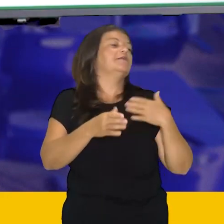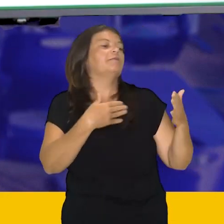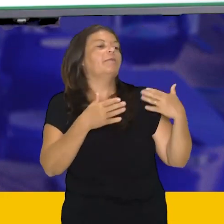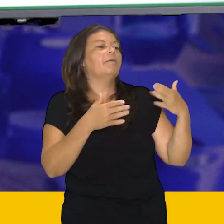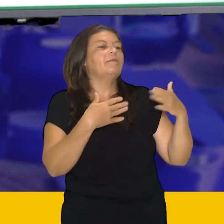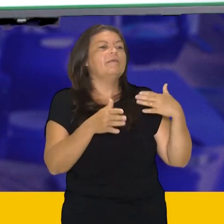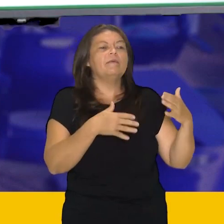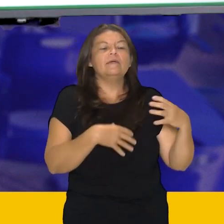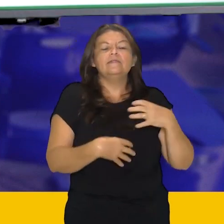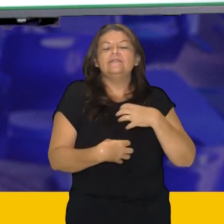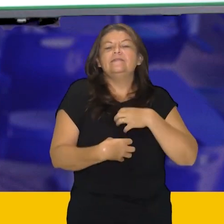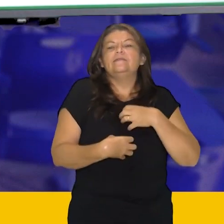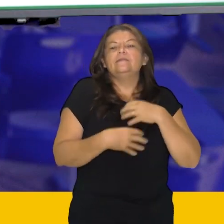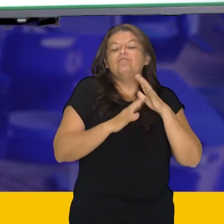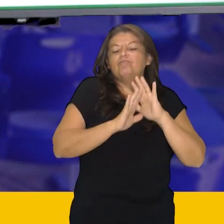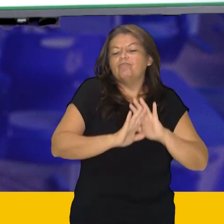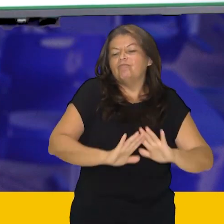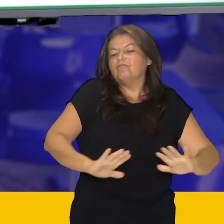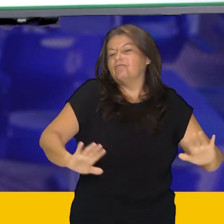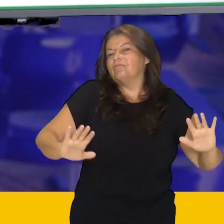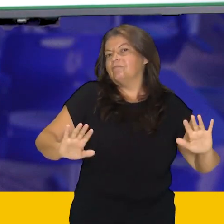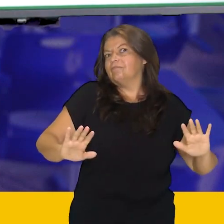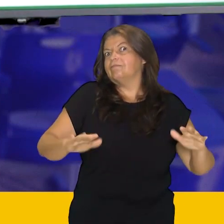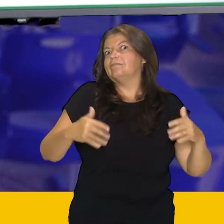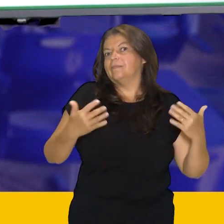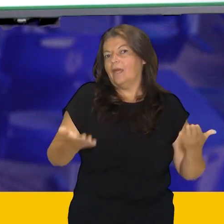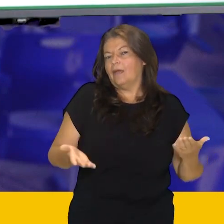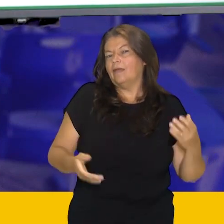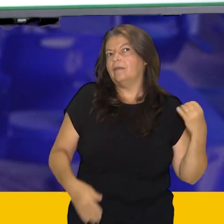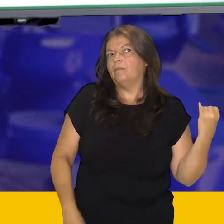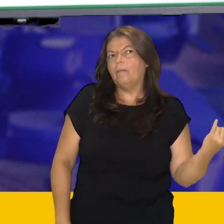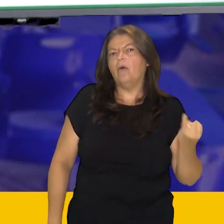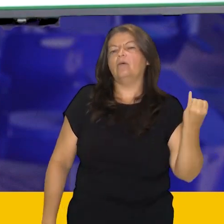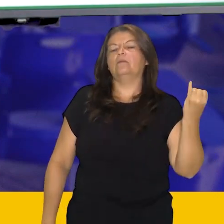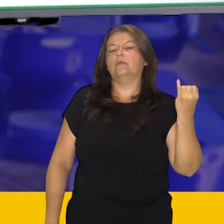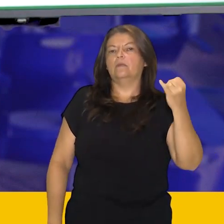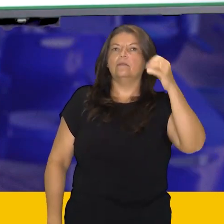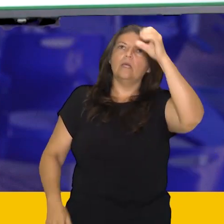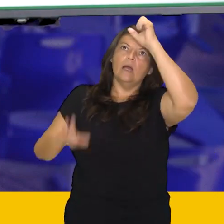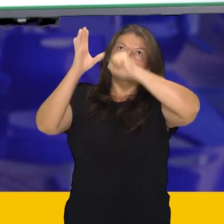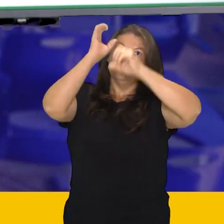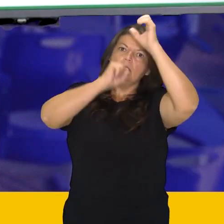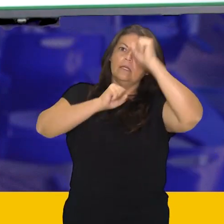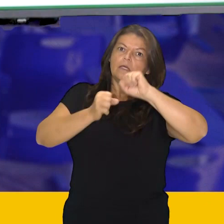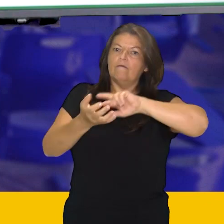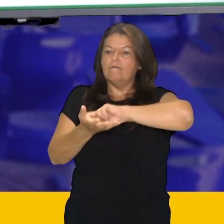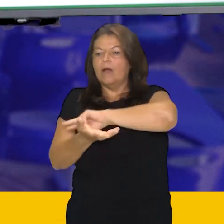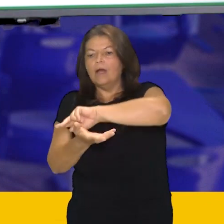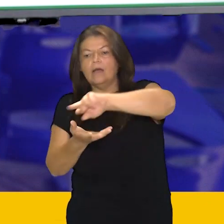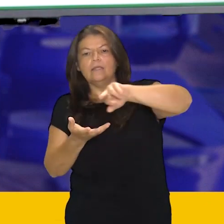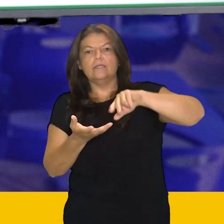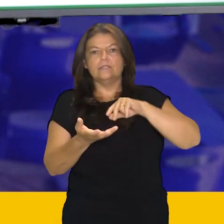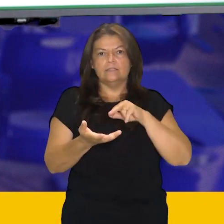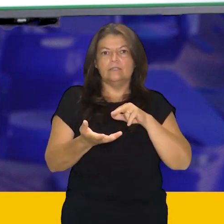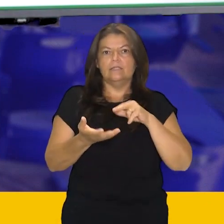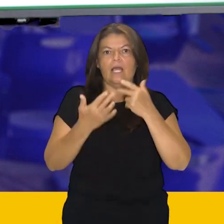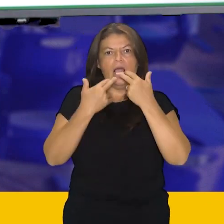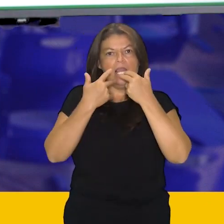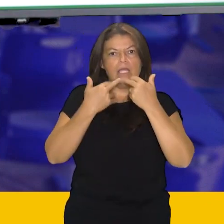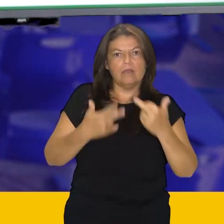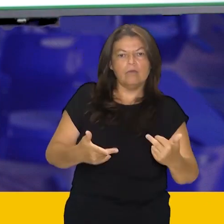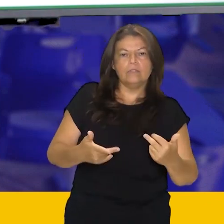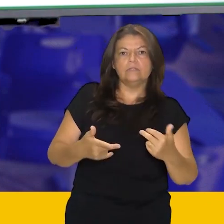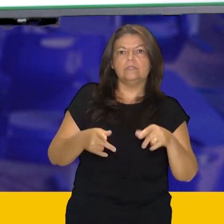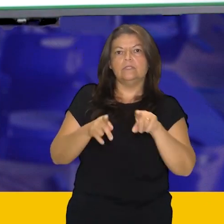e que você se sente melhor. Tá certo? Mas é importante aprender outras formas e você vai fazer isso